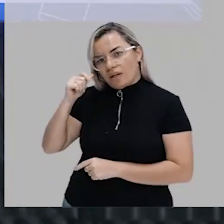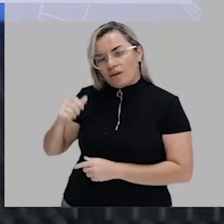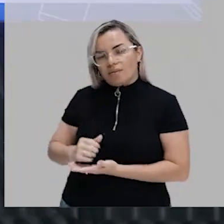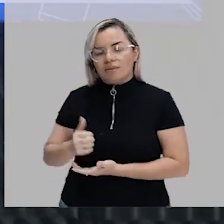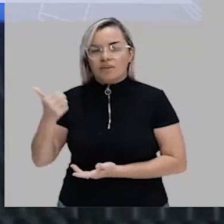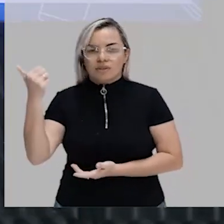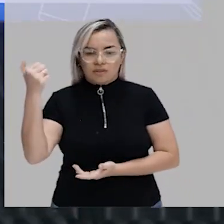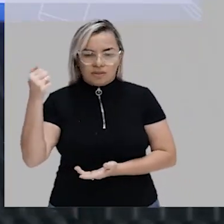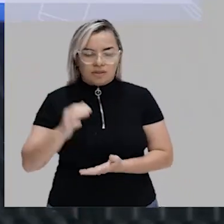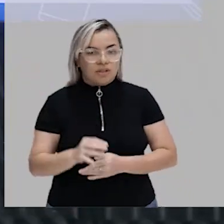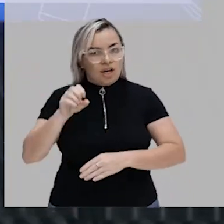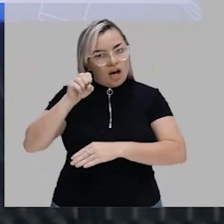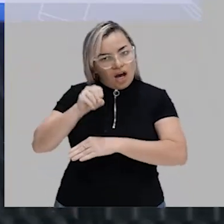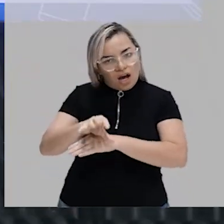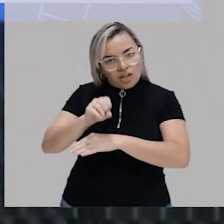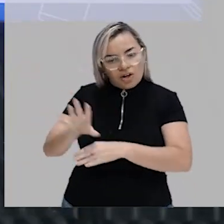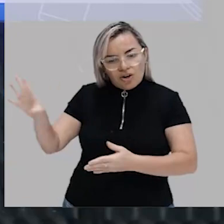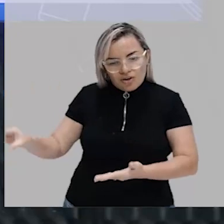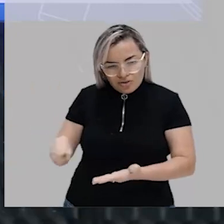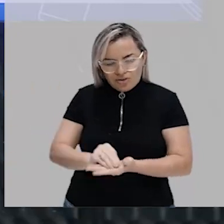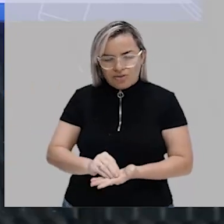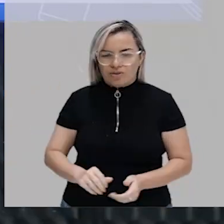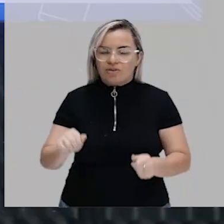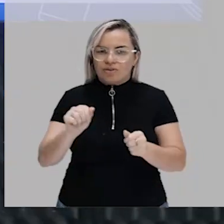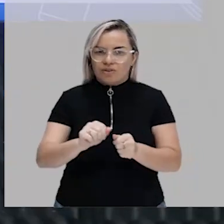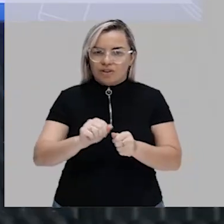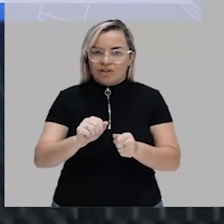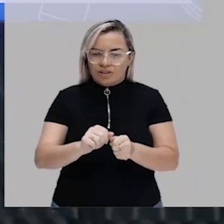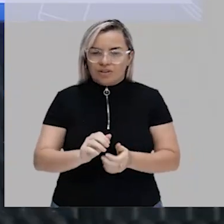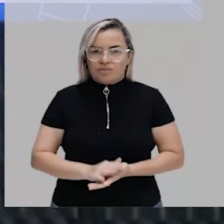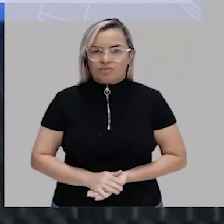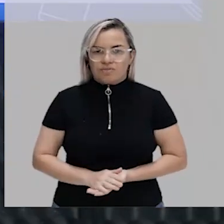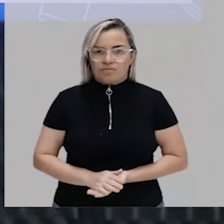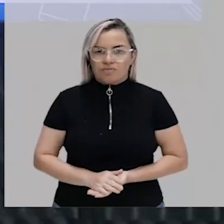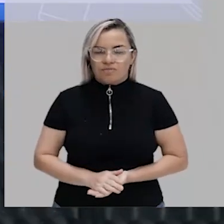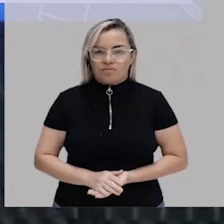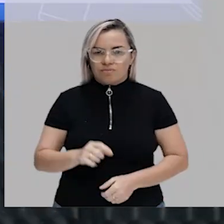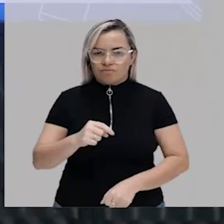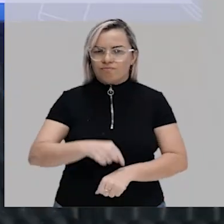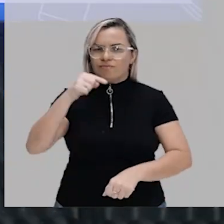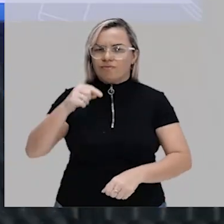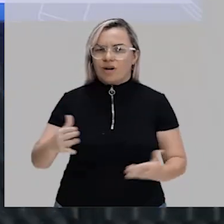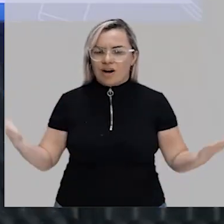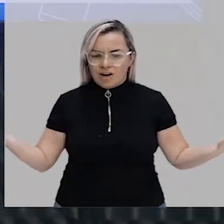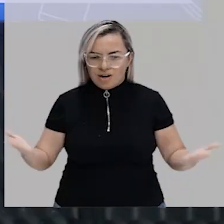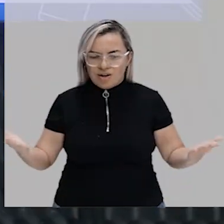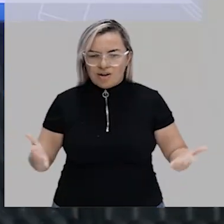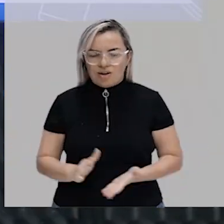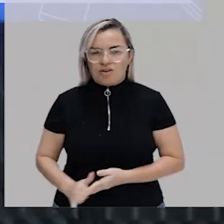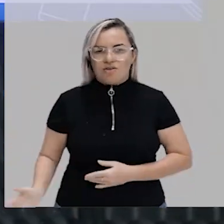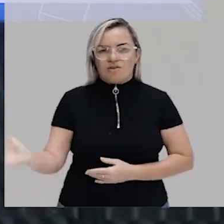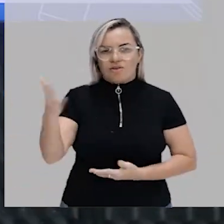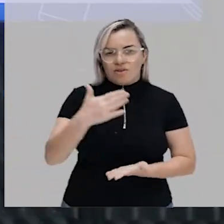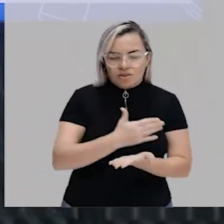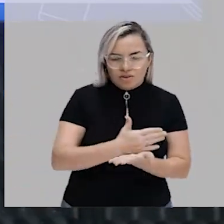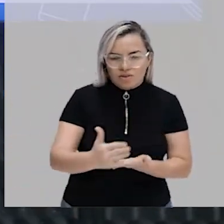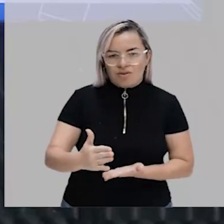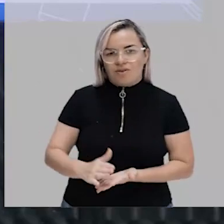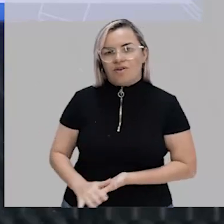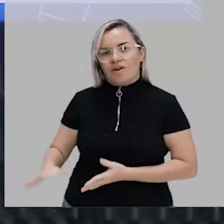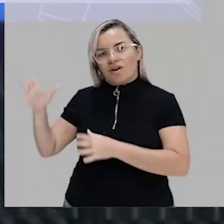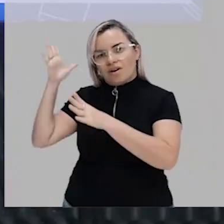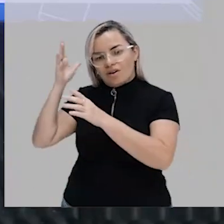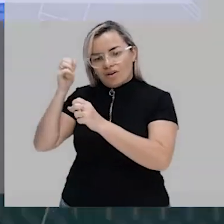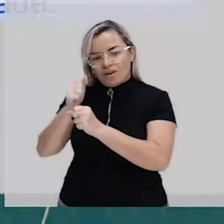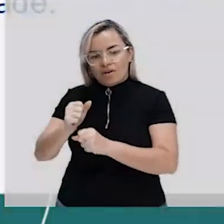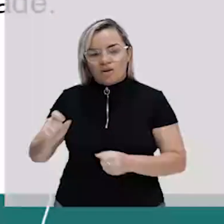videoaula? Pois então faz isso agora, vai lá, vou te dar 1 segundo para você fazer isso. Pronto? Vamos começar a aula relembrando o